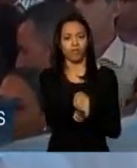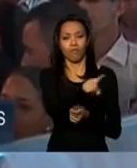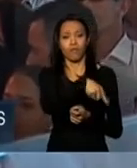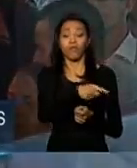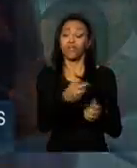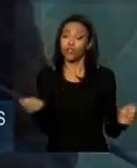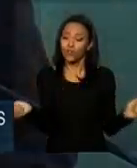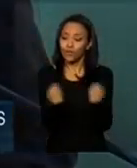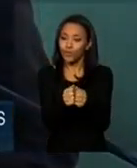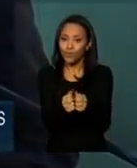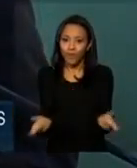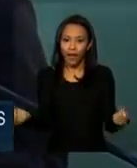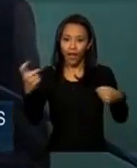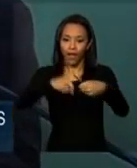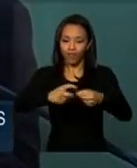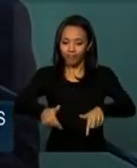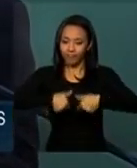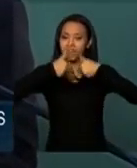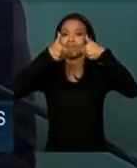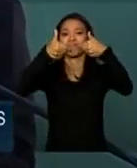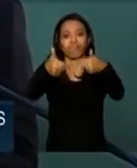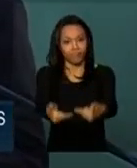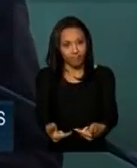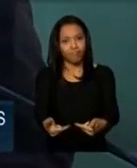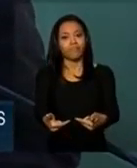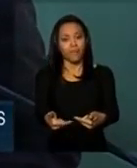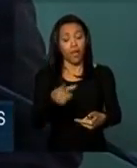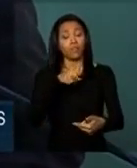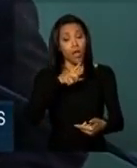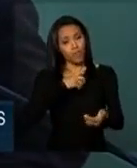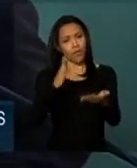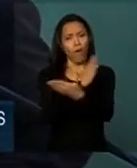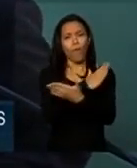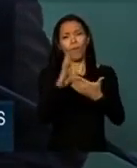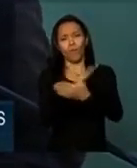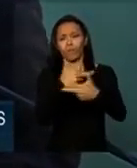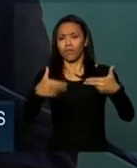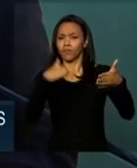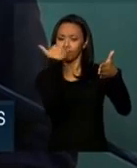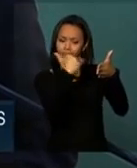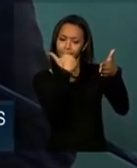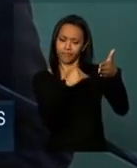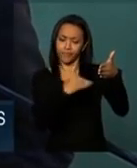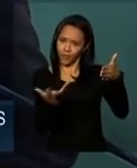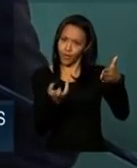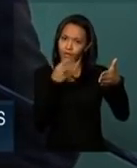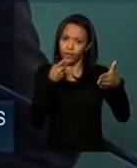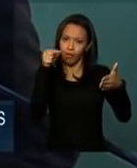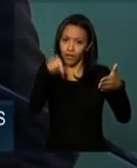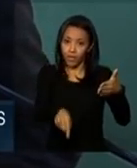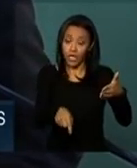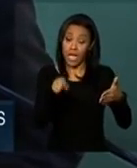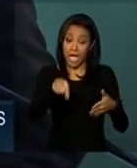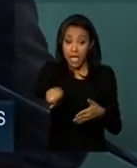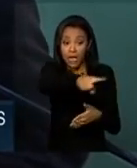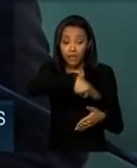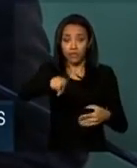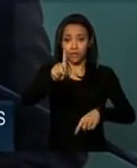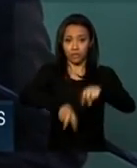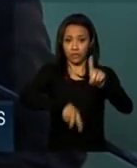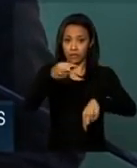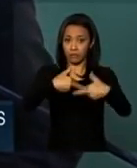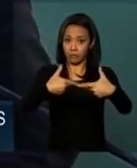manter essa parceria. Temos alguns pontos que gostaríamos de ressaltar. Os equipamentos,